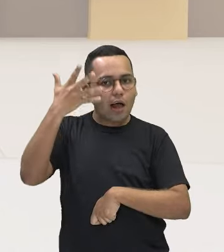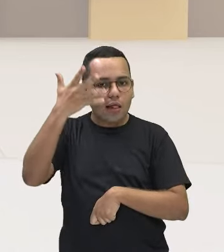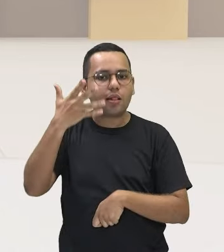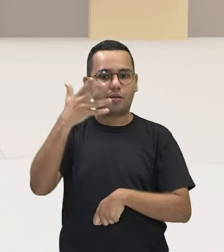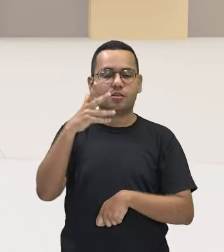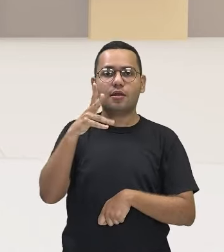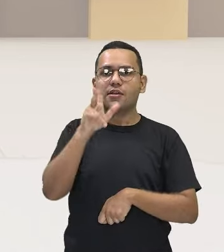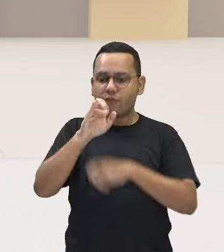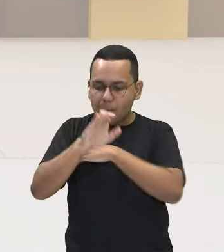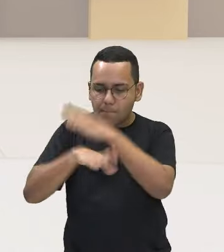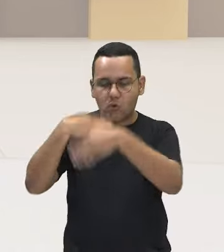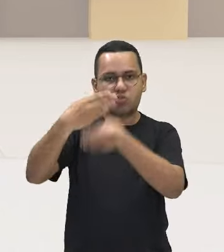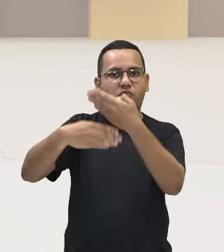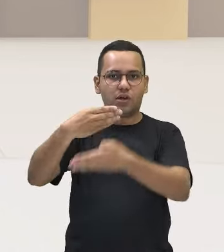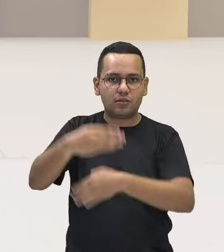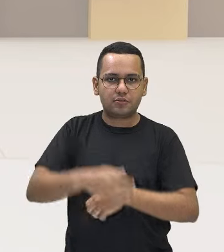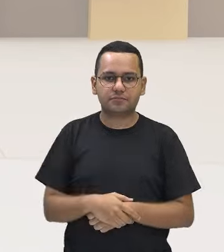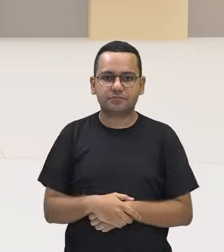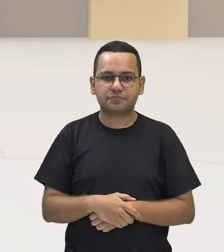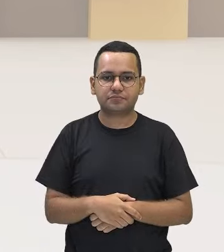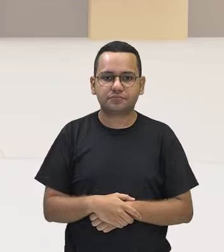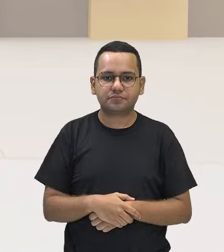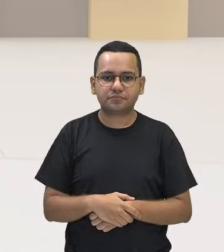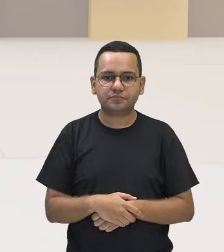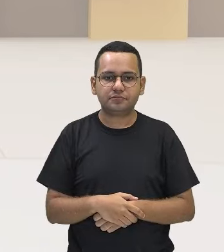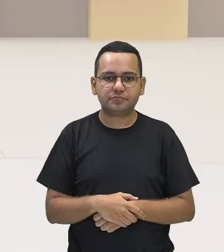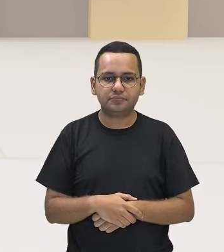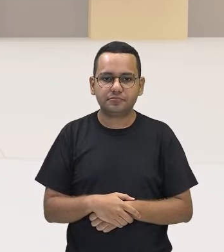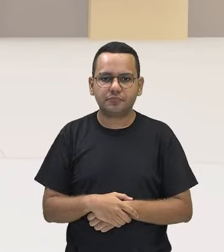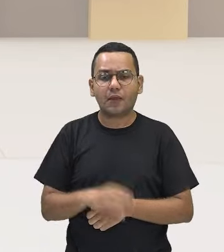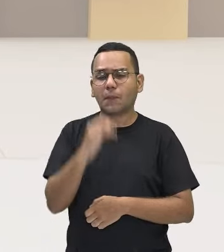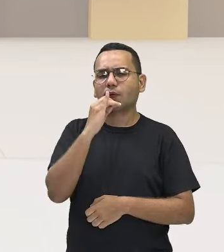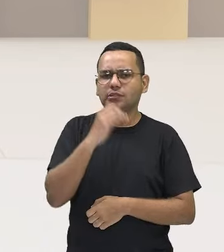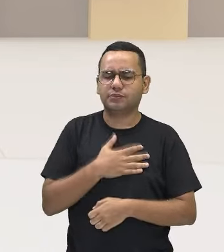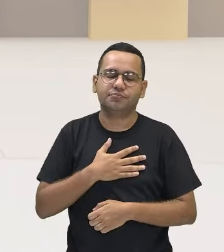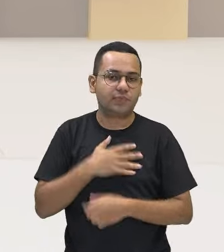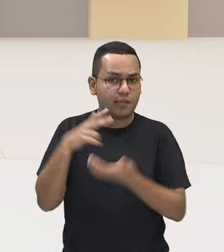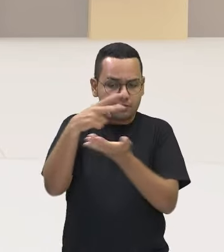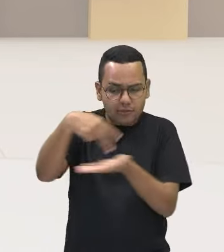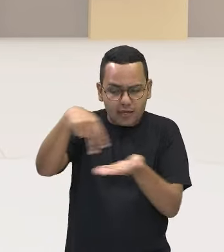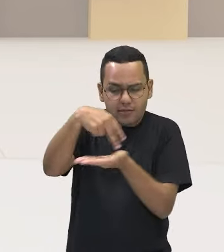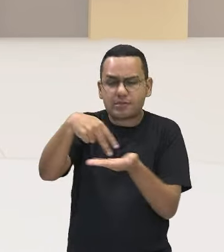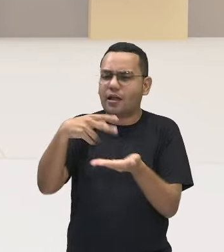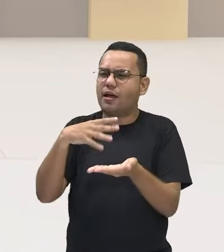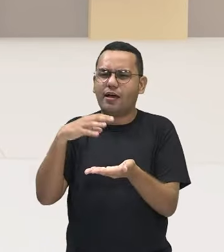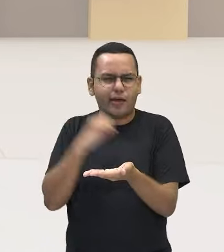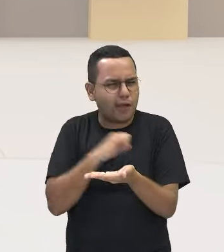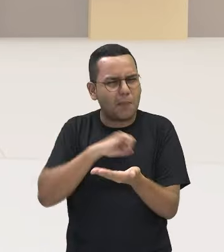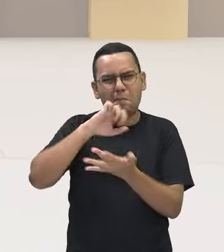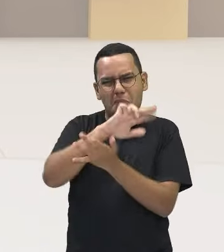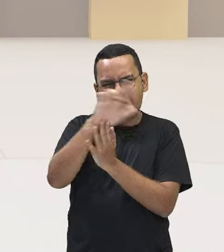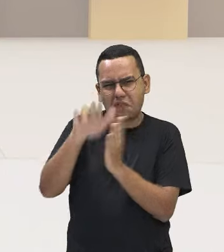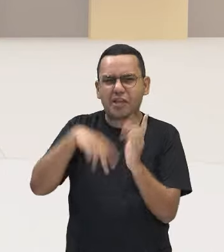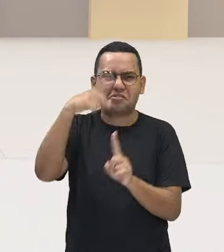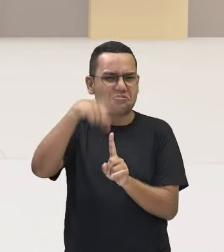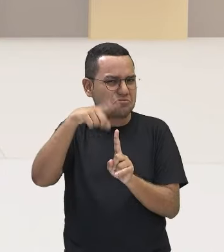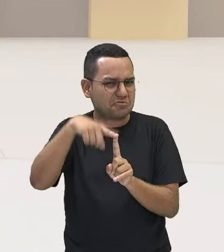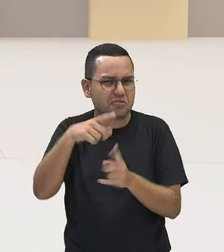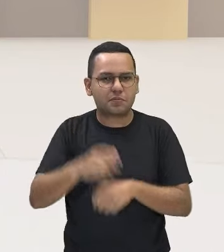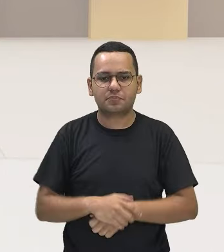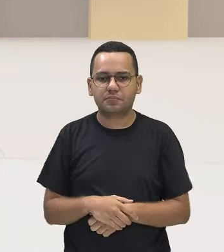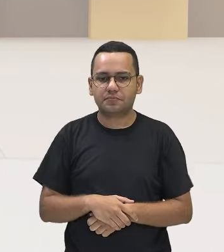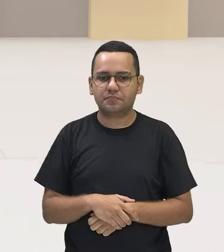desenvolvê-las. Então, digamos que você eu adoro dançar, eu danço demais, é boi bumbá, é carimbó, né, é forró, é